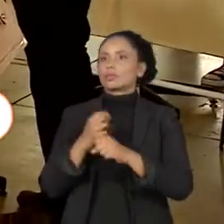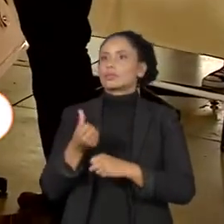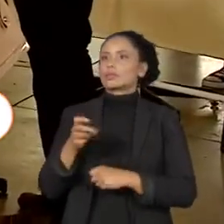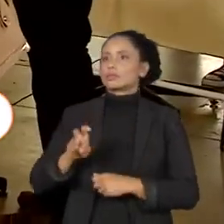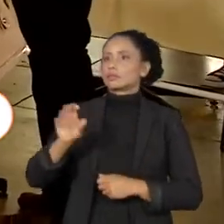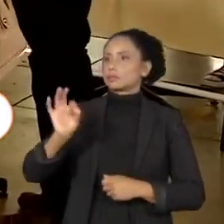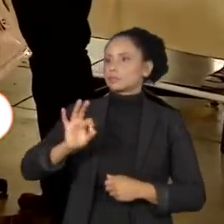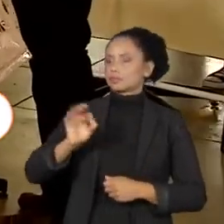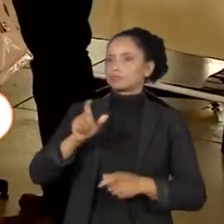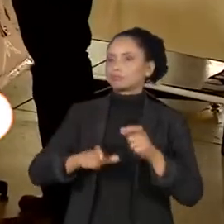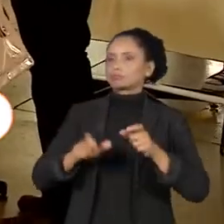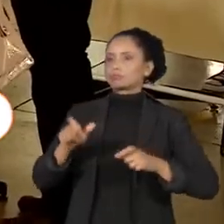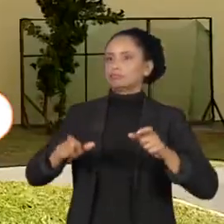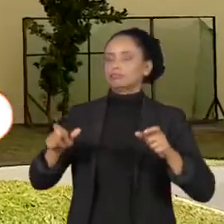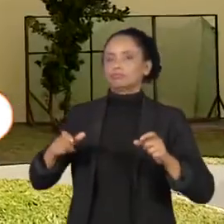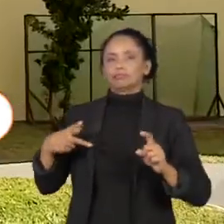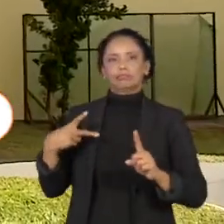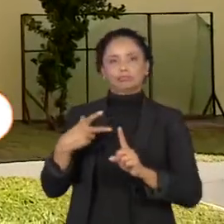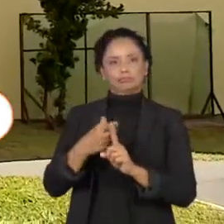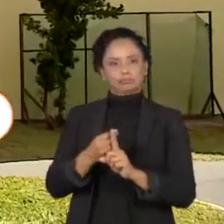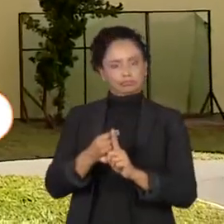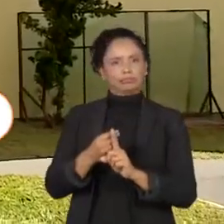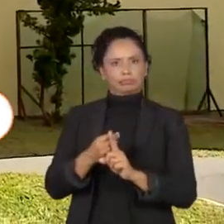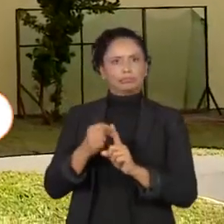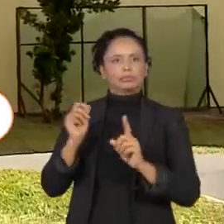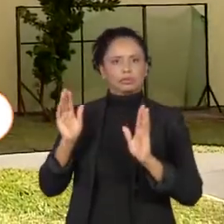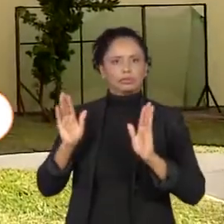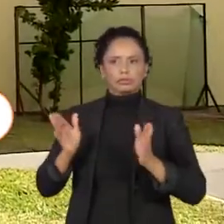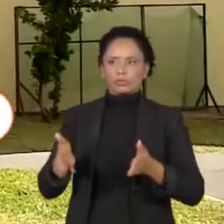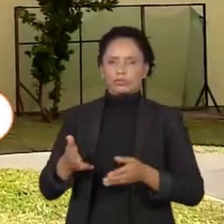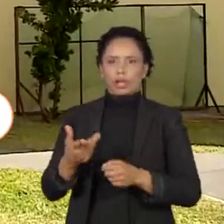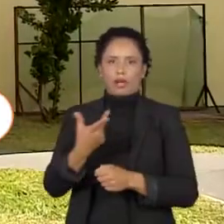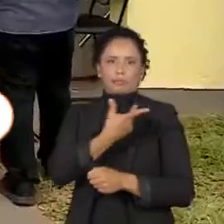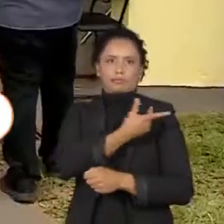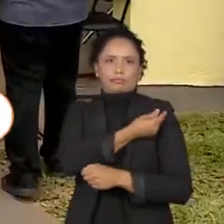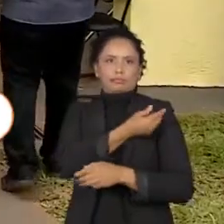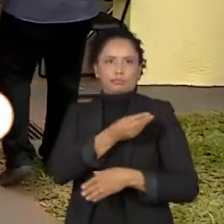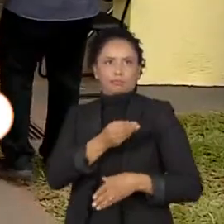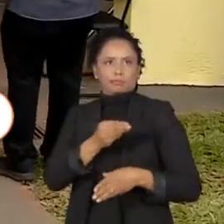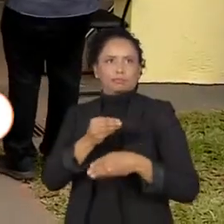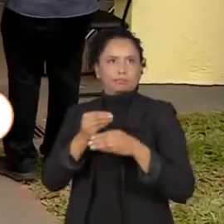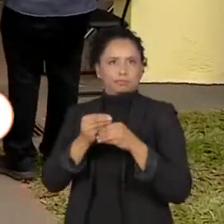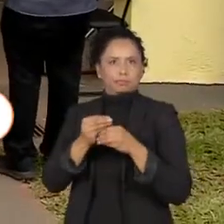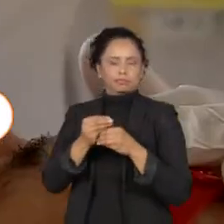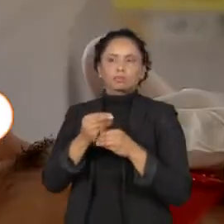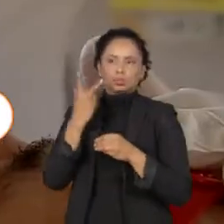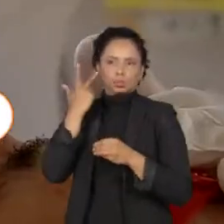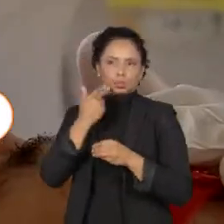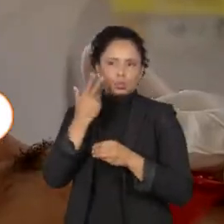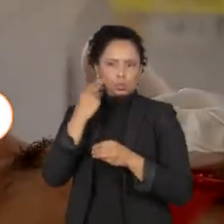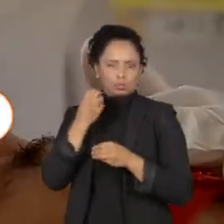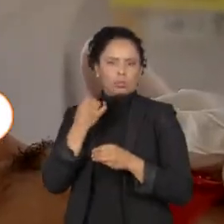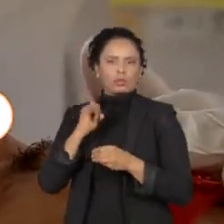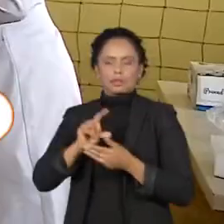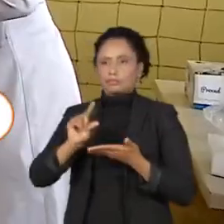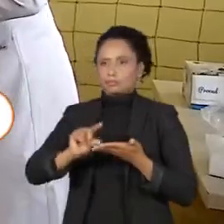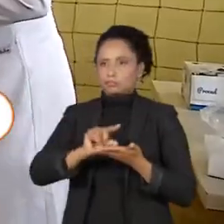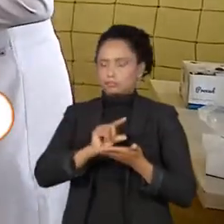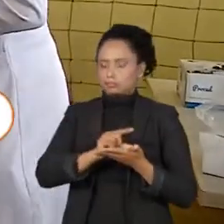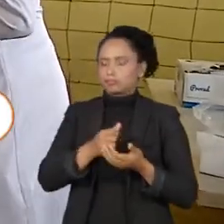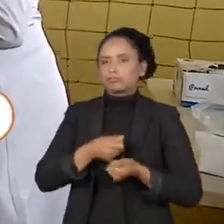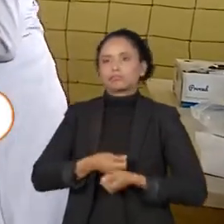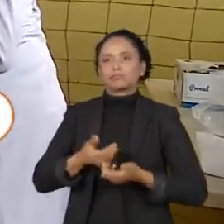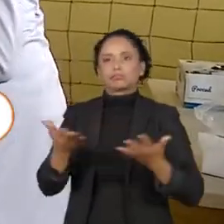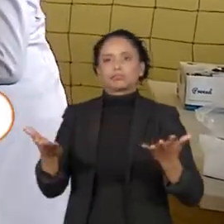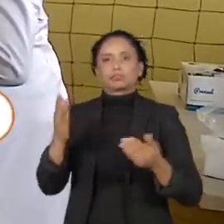65% da população vacinável está com a dose de reforço em dia, mesmo com as vacinas distribuídas